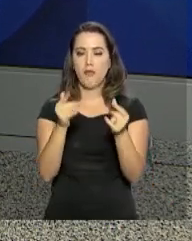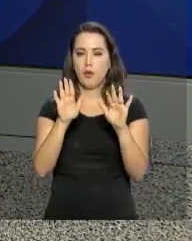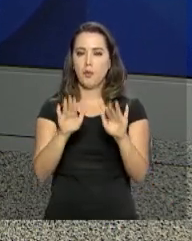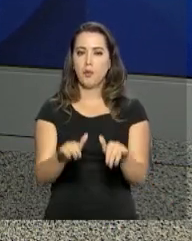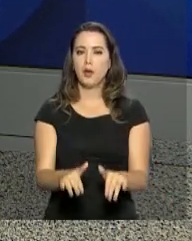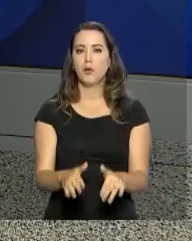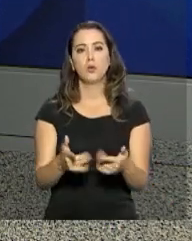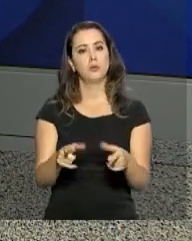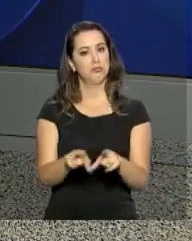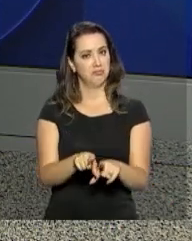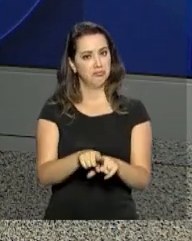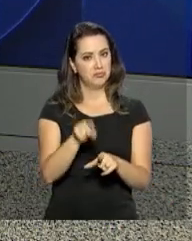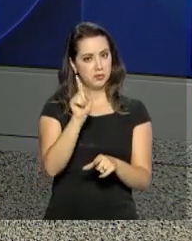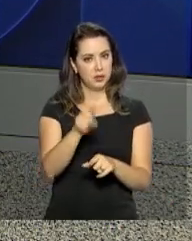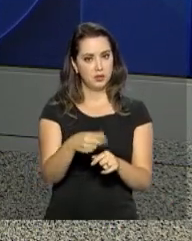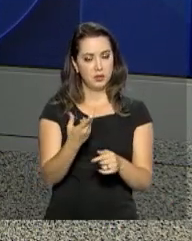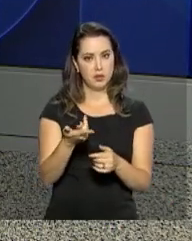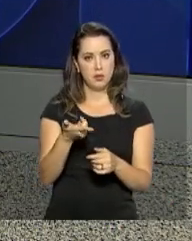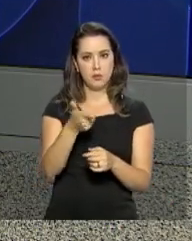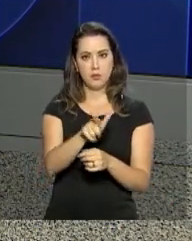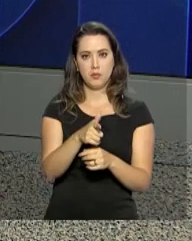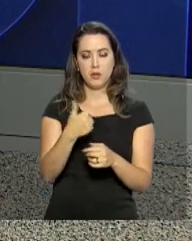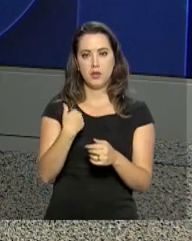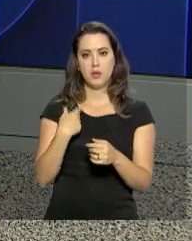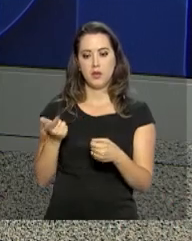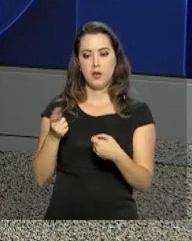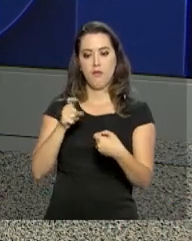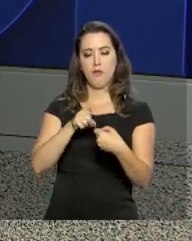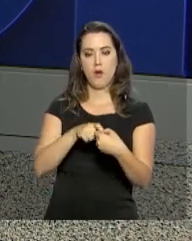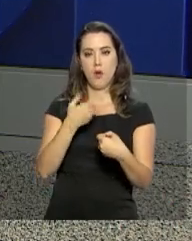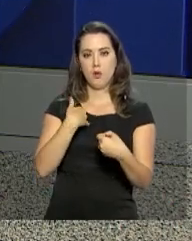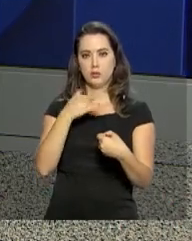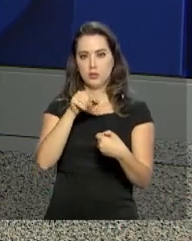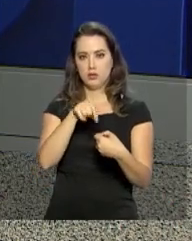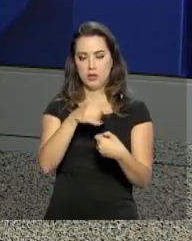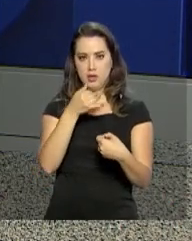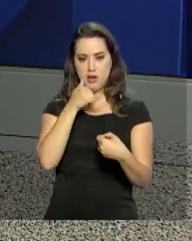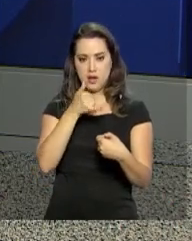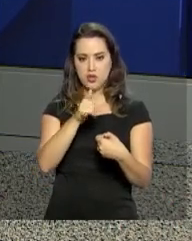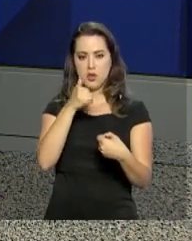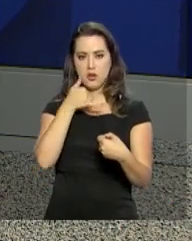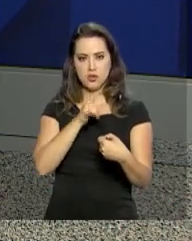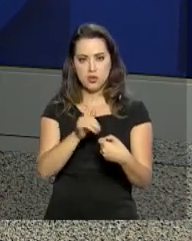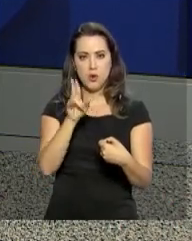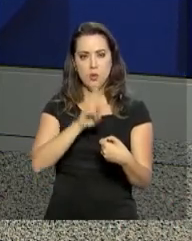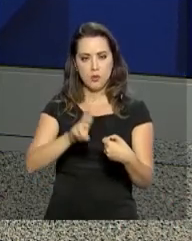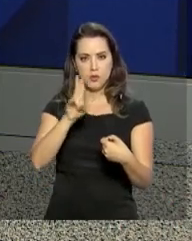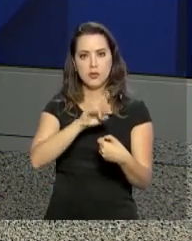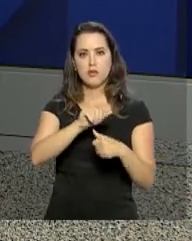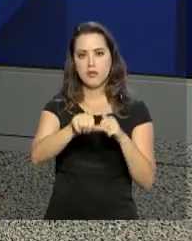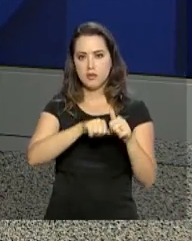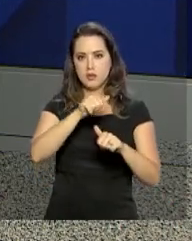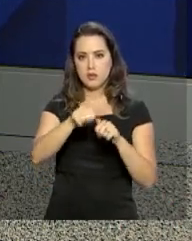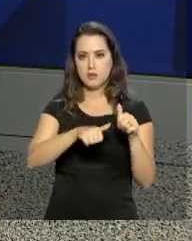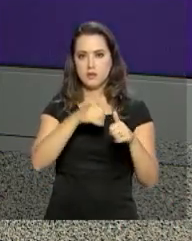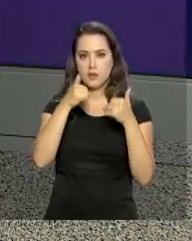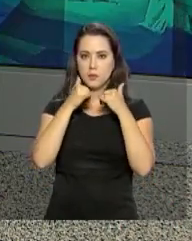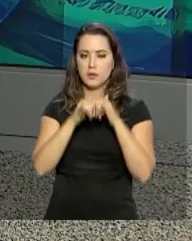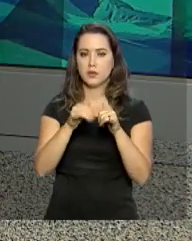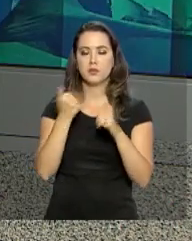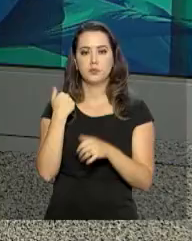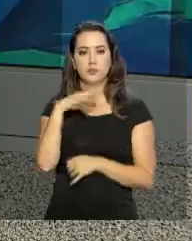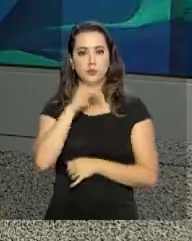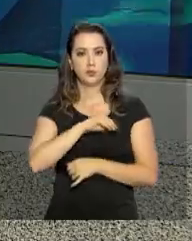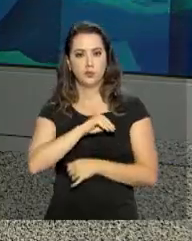ele lembrou ainda que a devolução de excedente de energia gerada por cada família pode ser transformada em renda